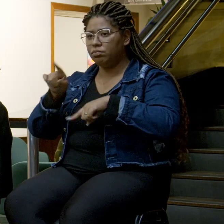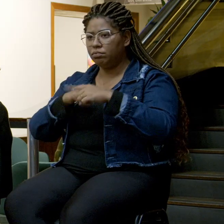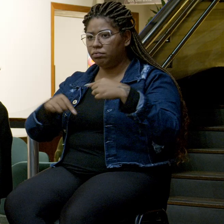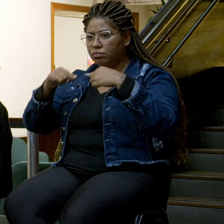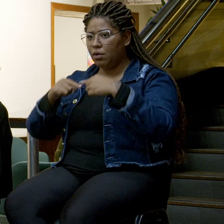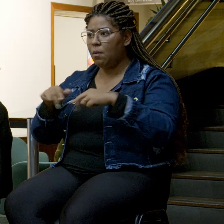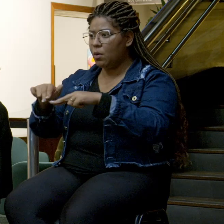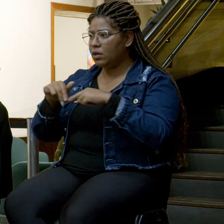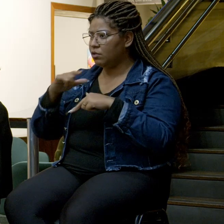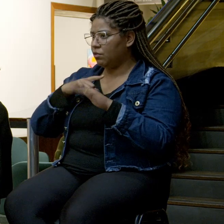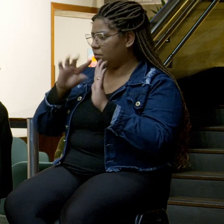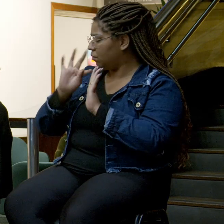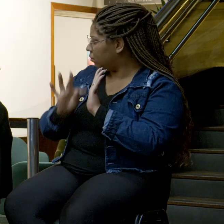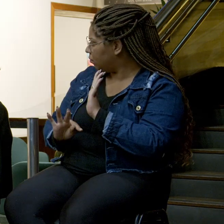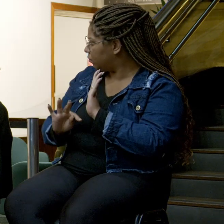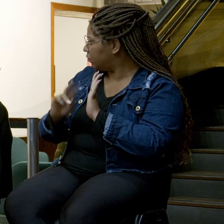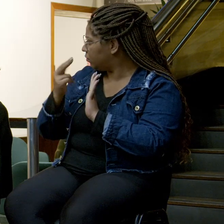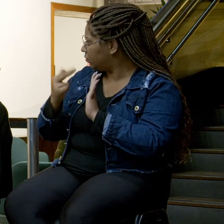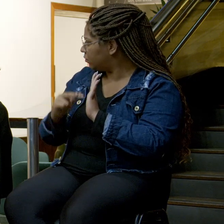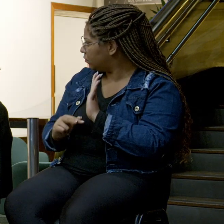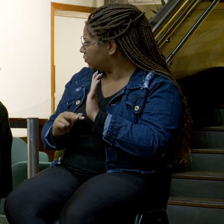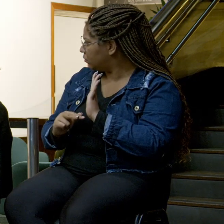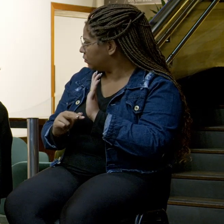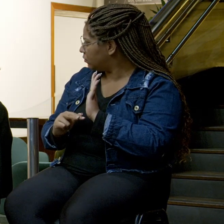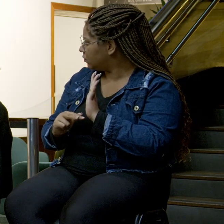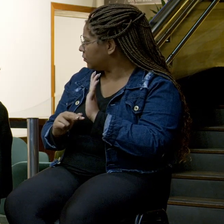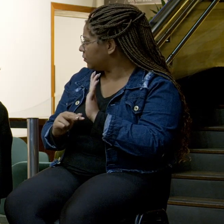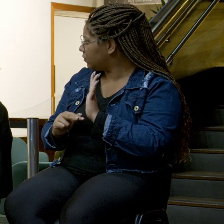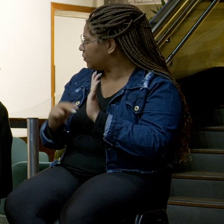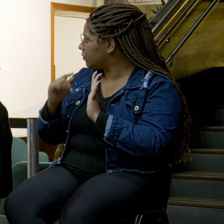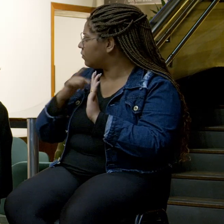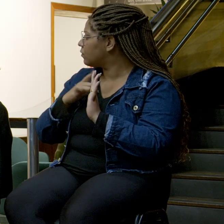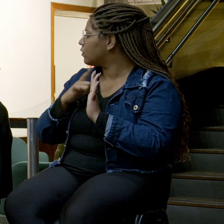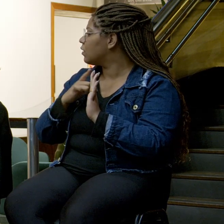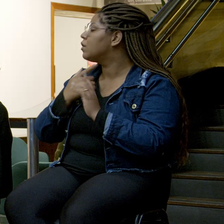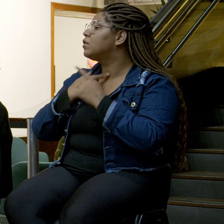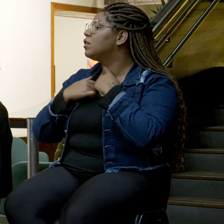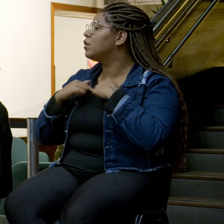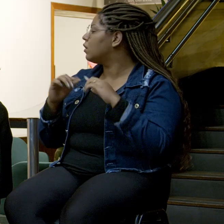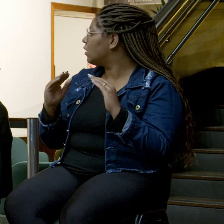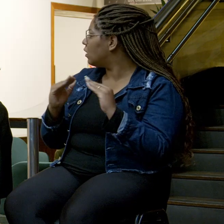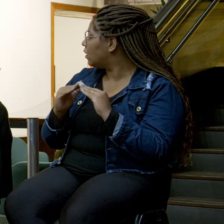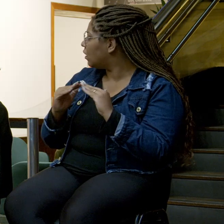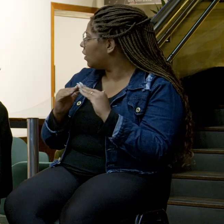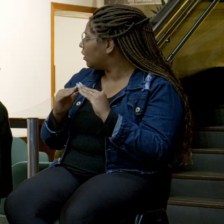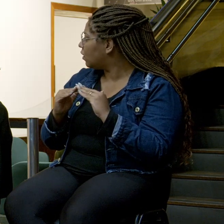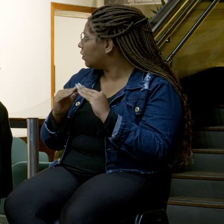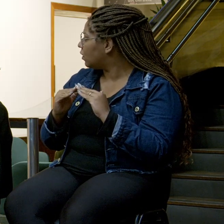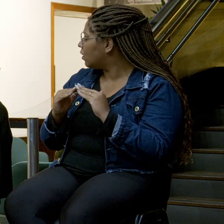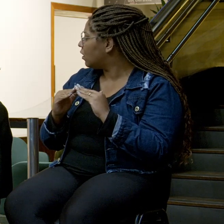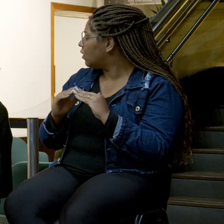meus escritos, que me fui construindo como pessoa, que eu tinha que ter casa, filhos, ser dona de